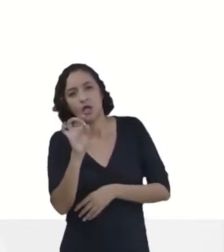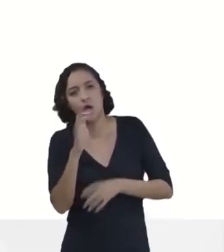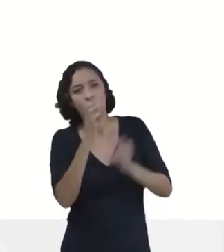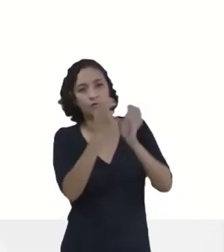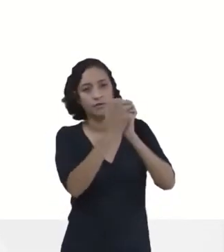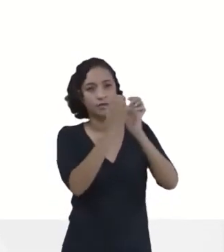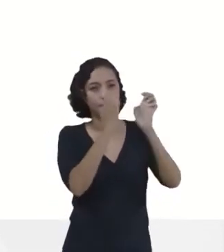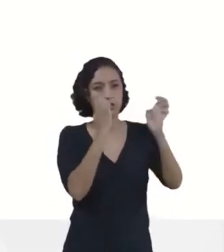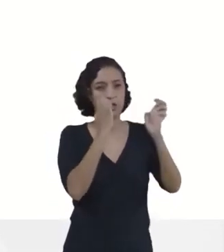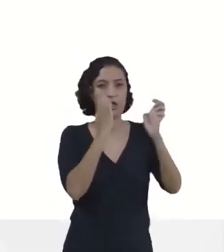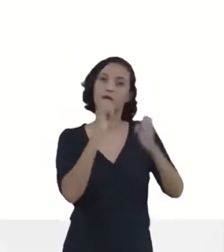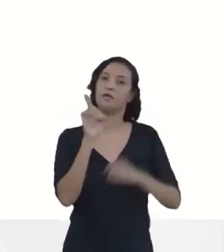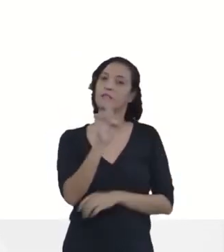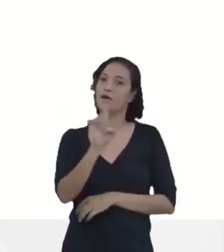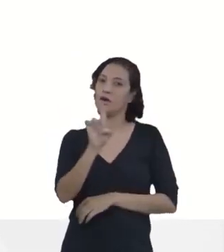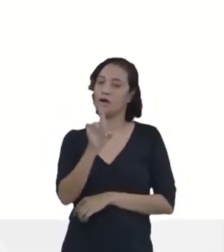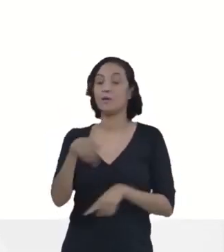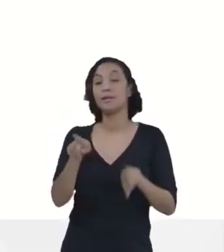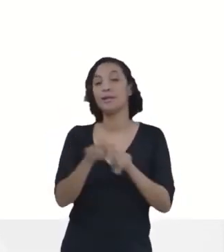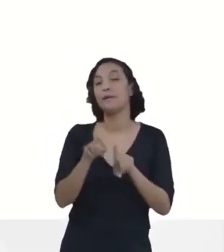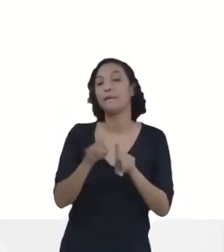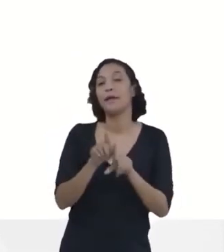Costureiras.